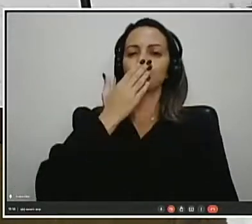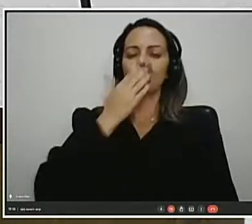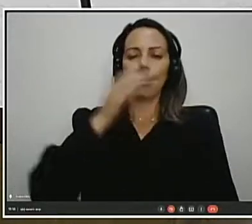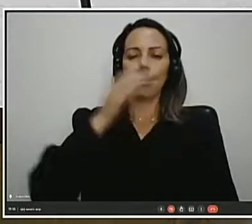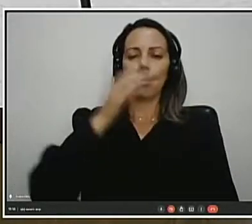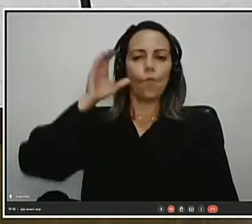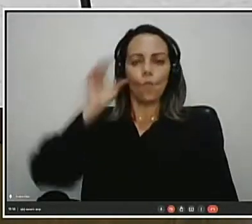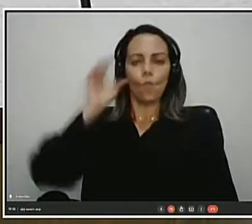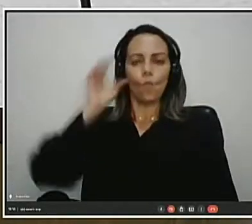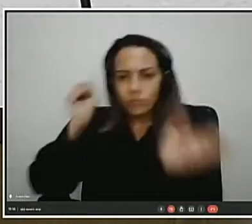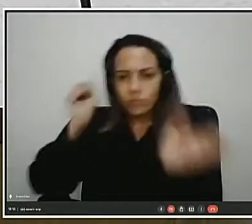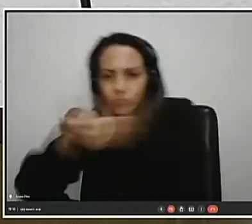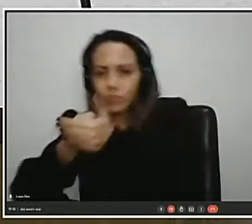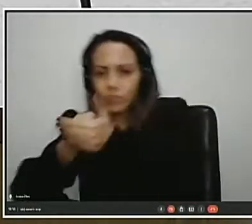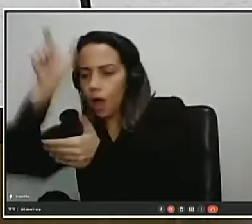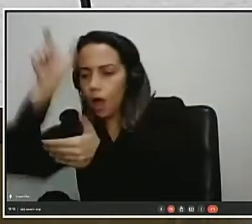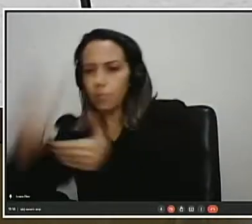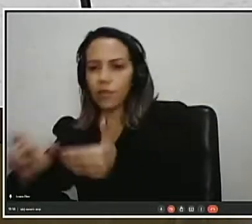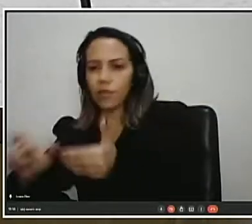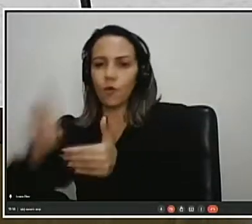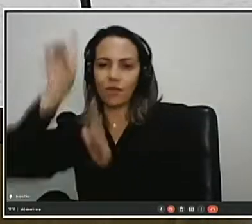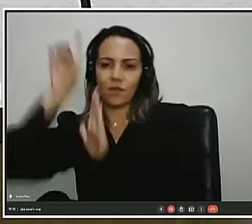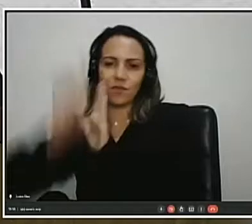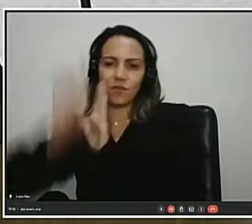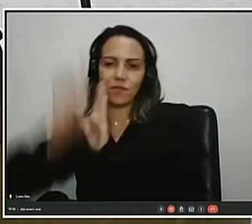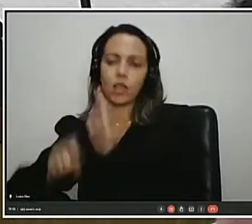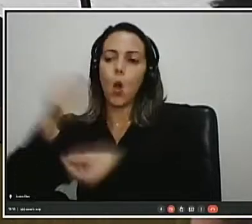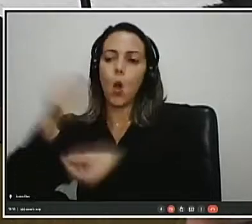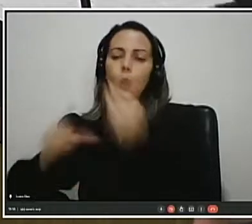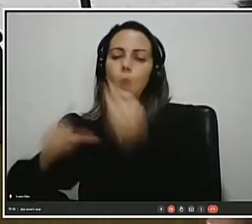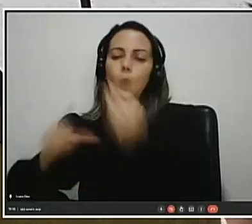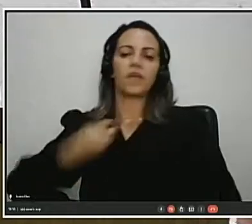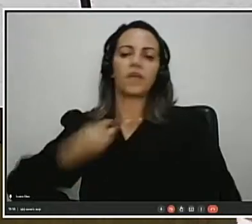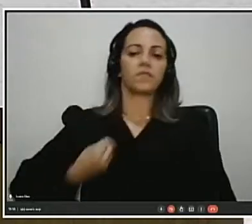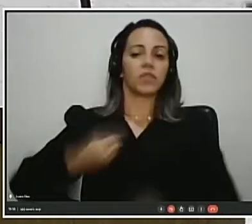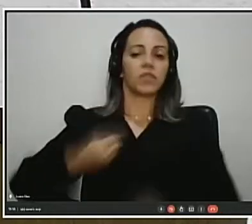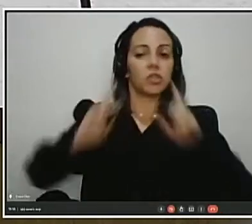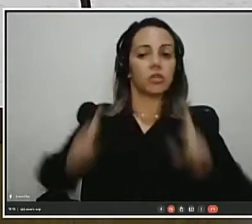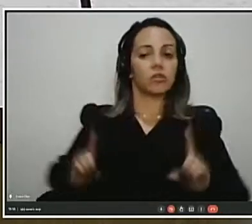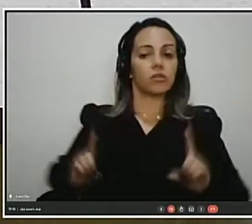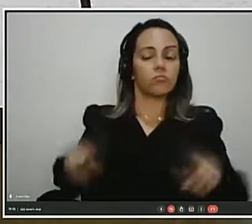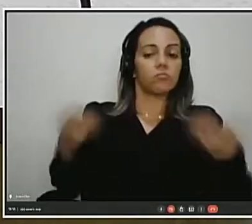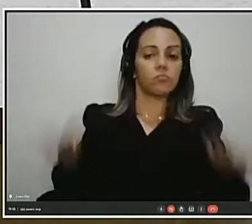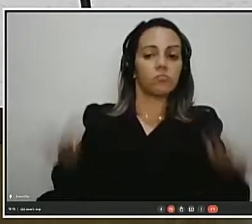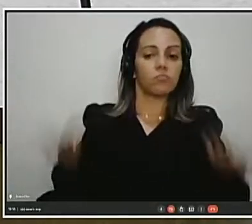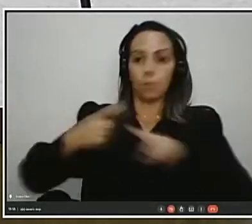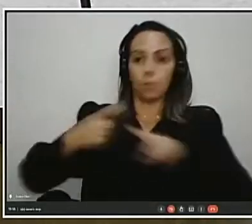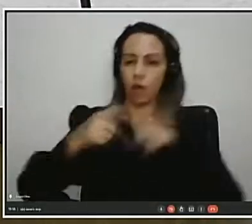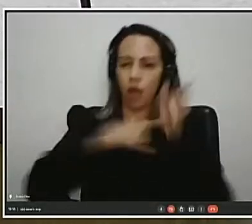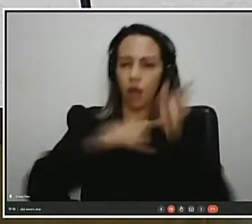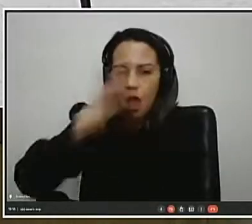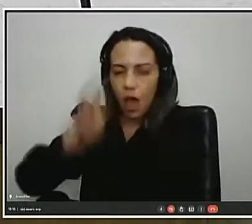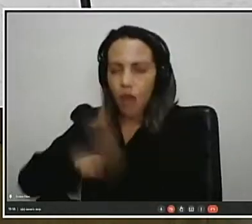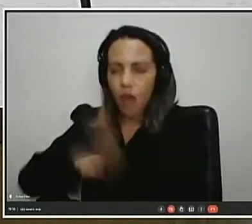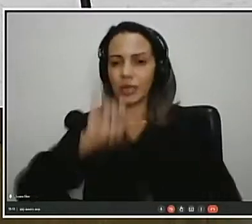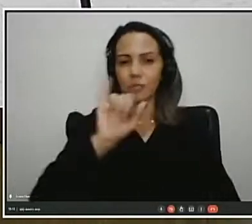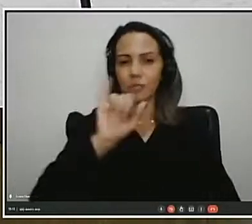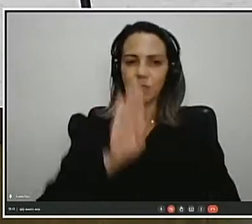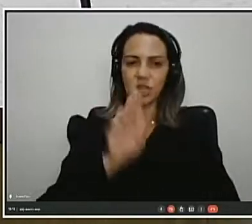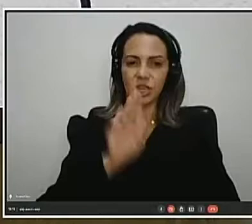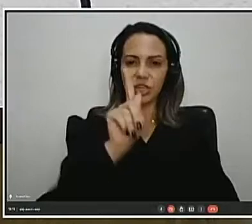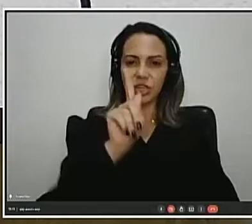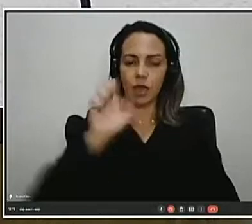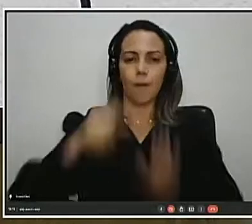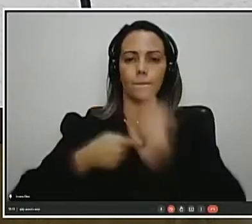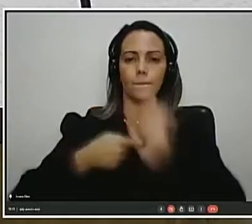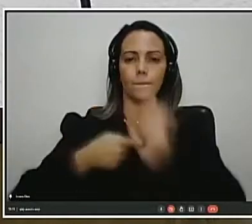com deficiência para uma vida digna. Digo isto porque um levantamento do IBGE aponta que 8,4%